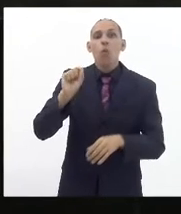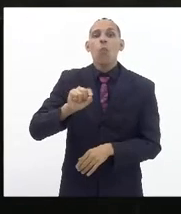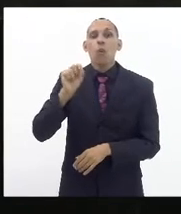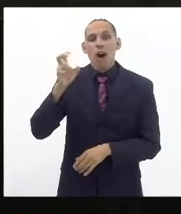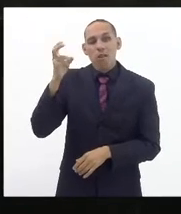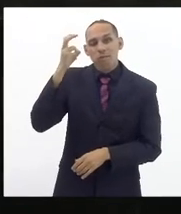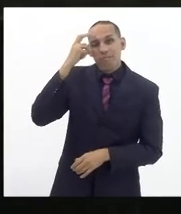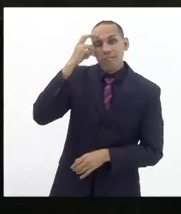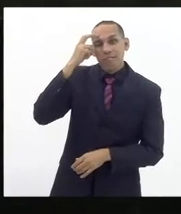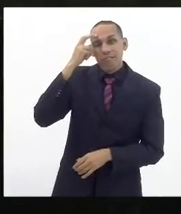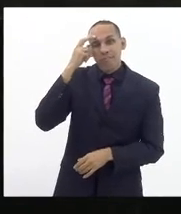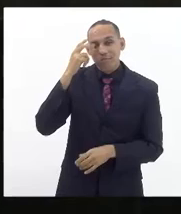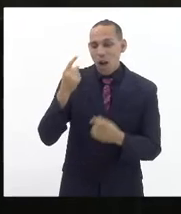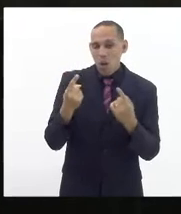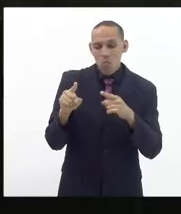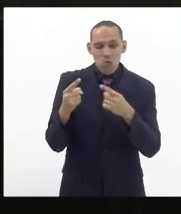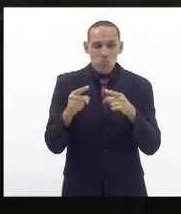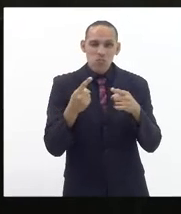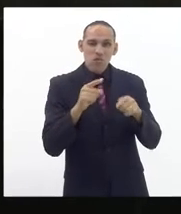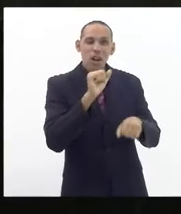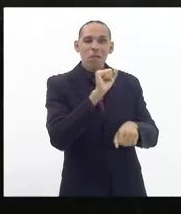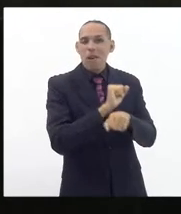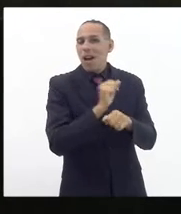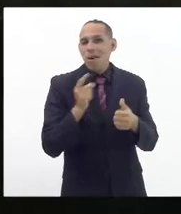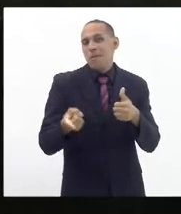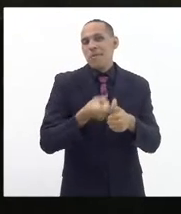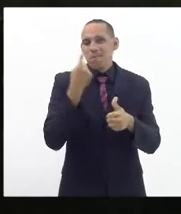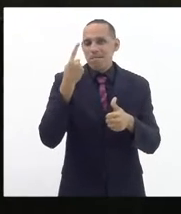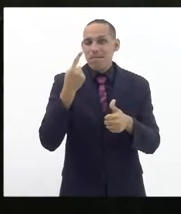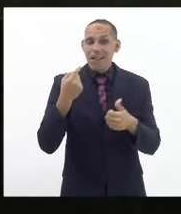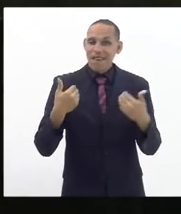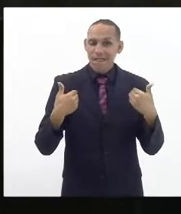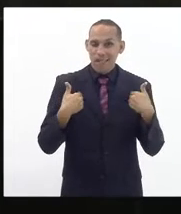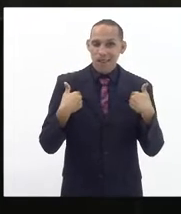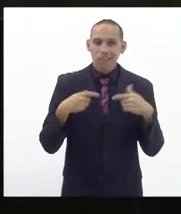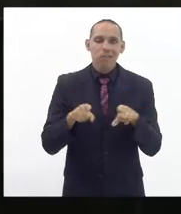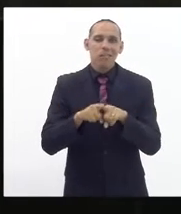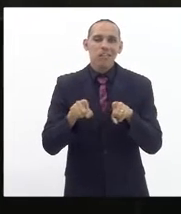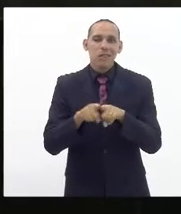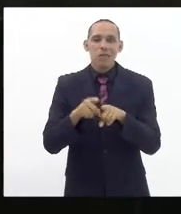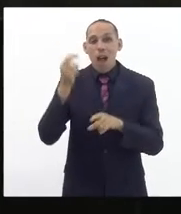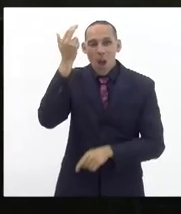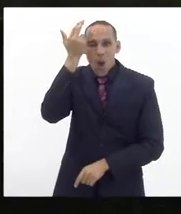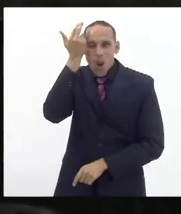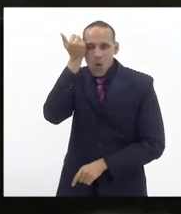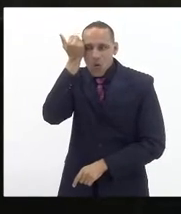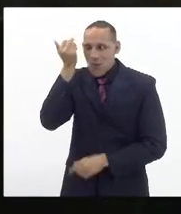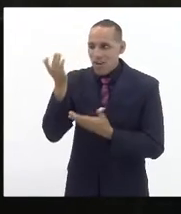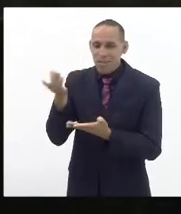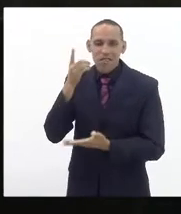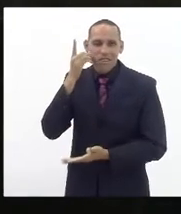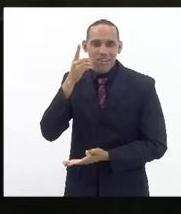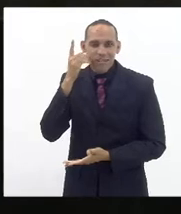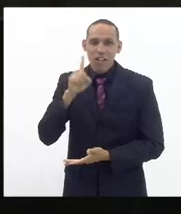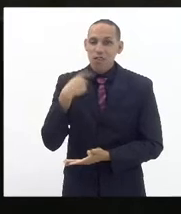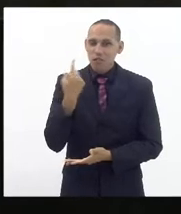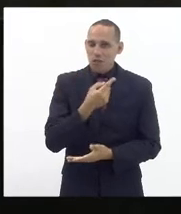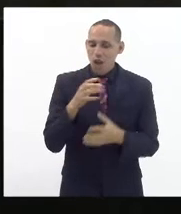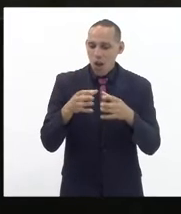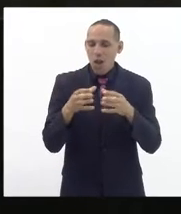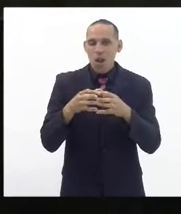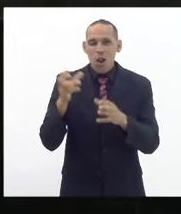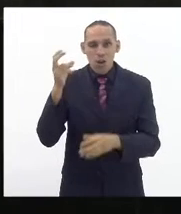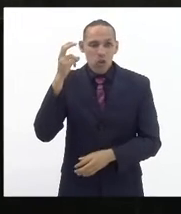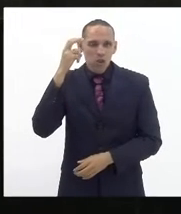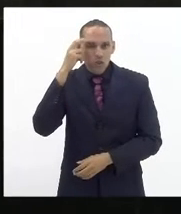dos primeiros setores a parar. E como eu e deputado Eliomar, que preside a Comissão de Cultura, falamos ao longo